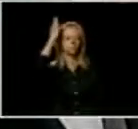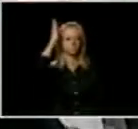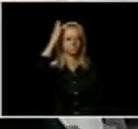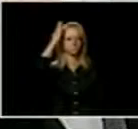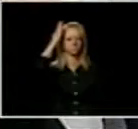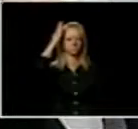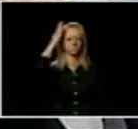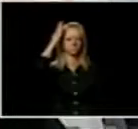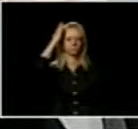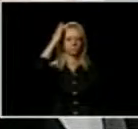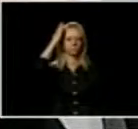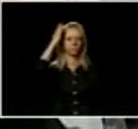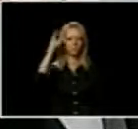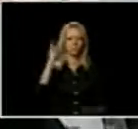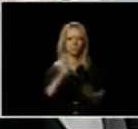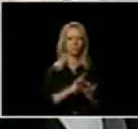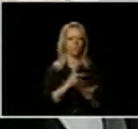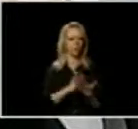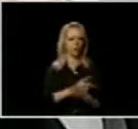enxotada dessa questão cultural.